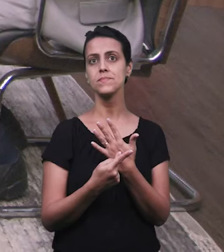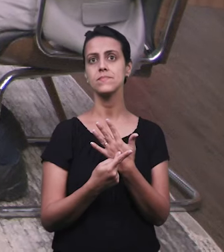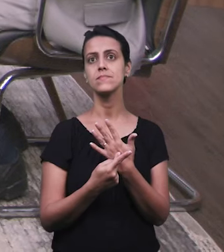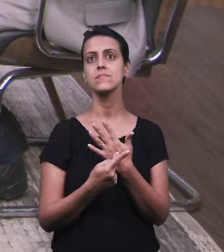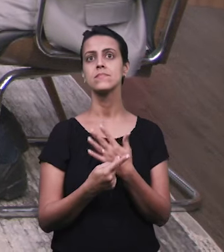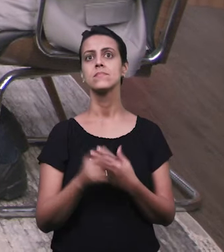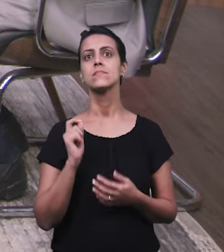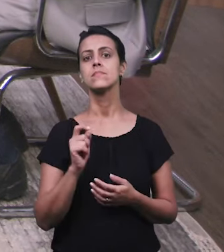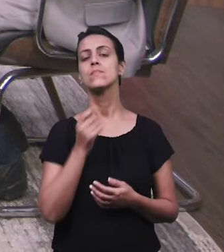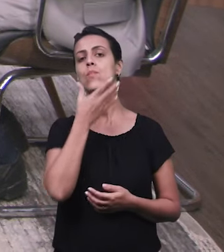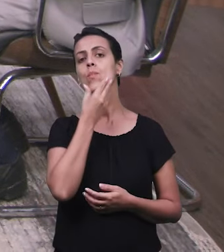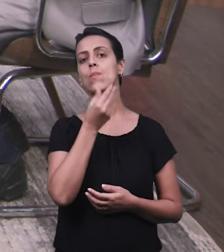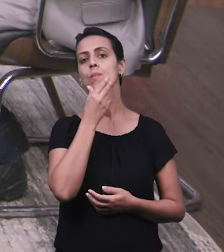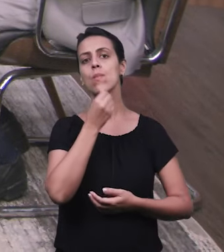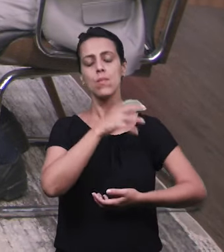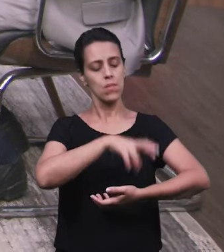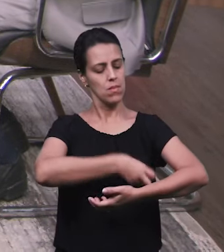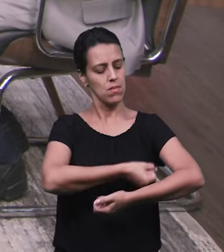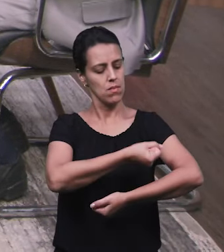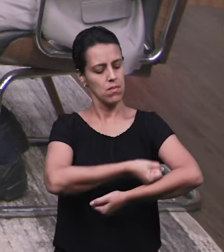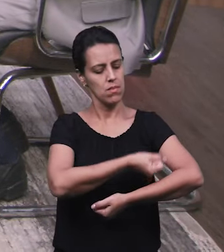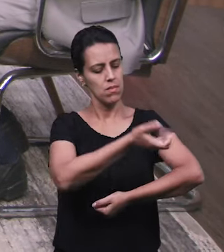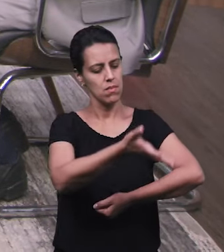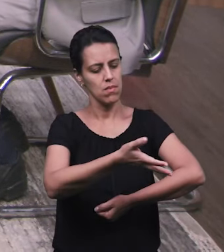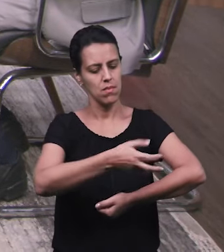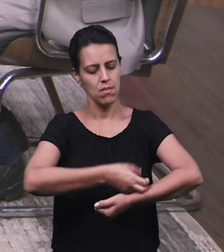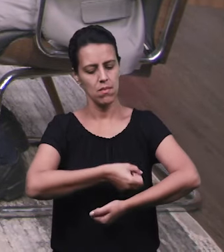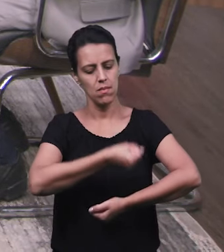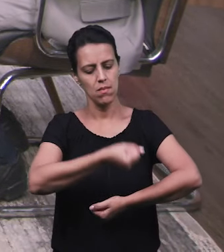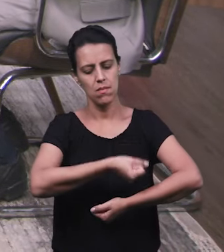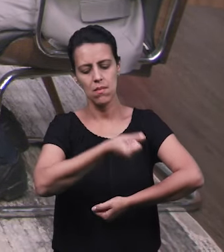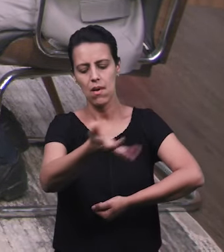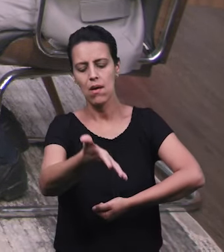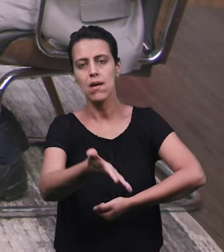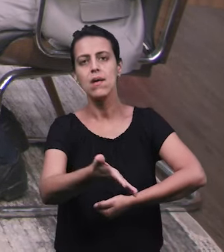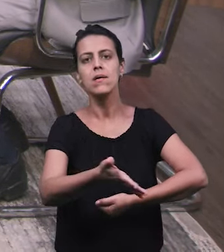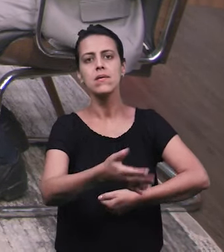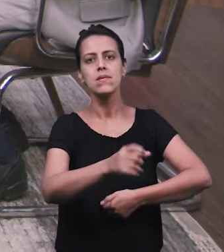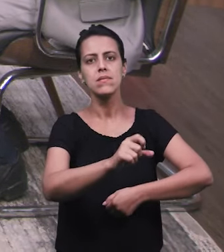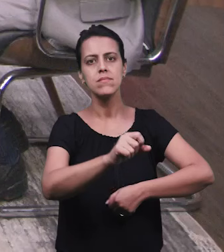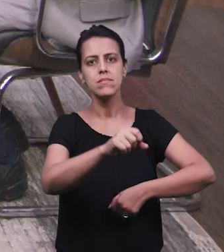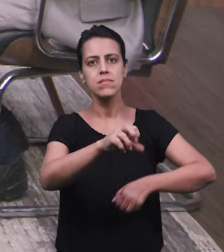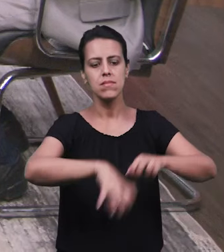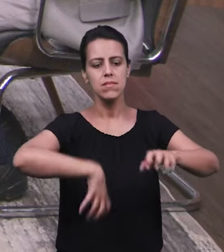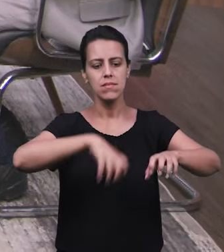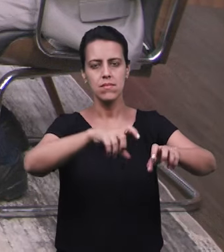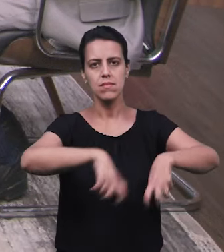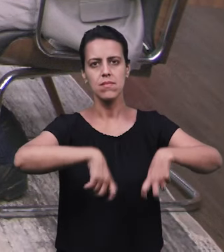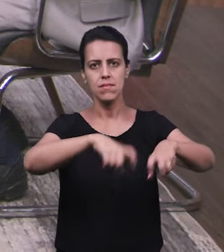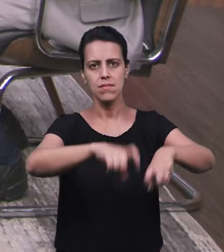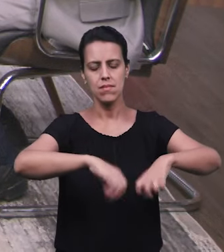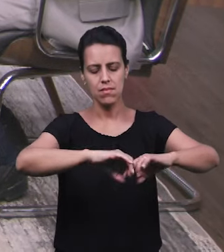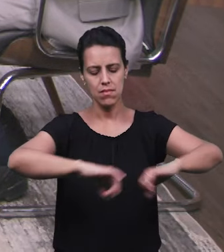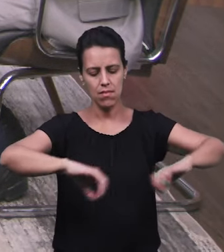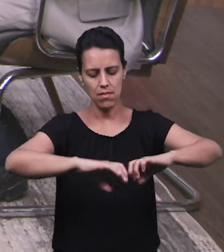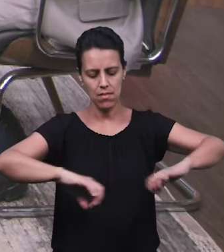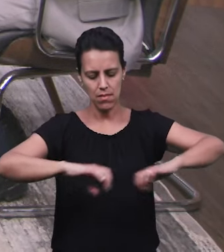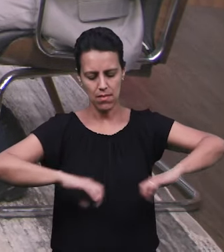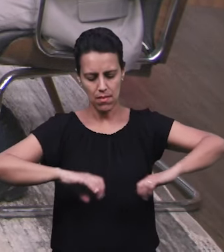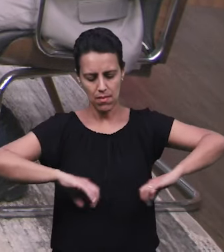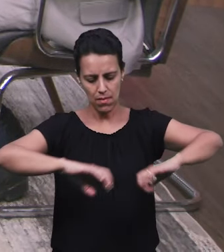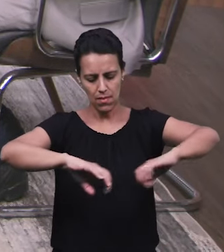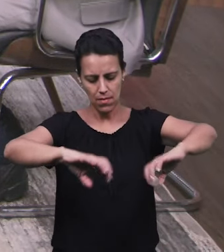dali do semeador. Então, onde o Senhor mostra como o homem se comporta em todo o período. Ele vai se comportar em todo o